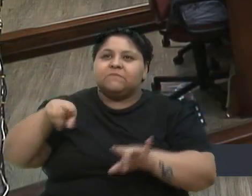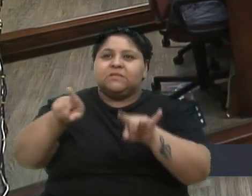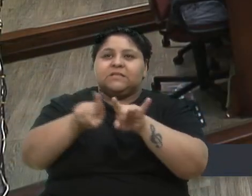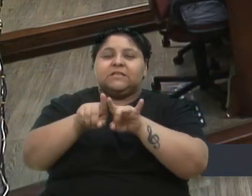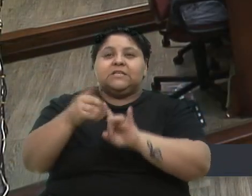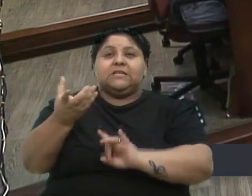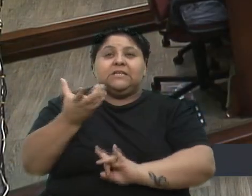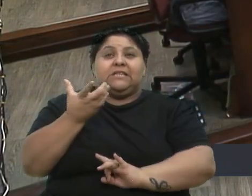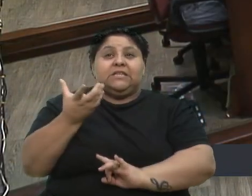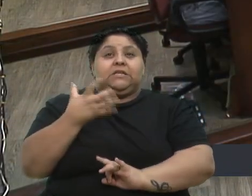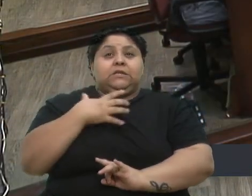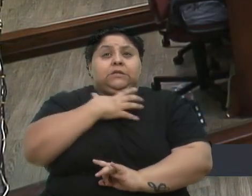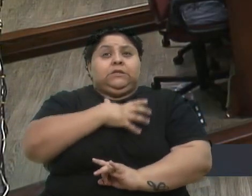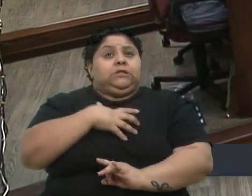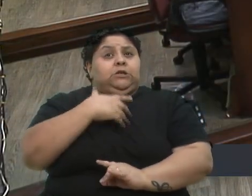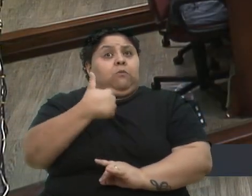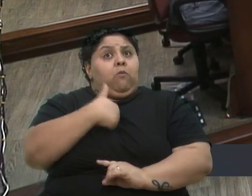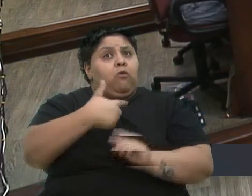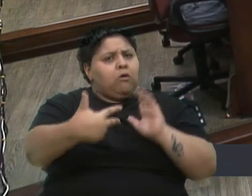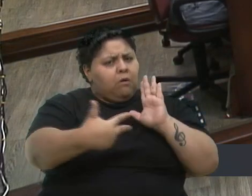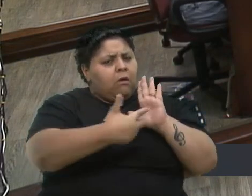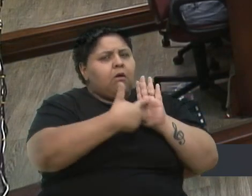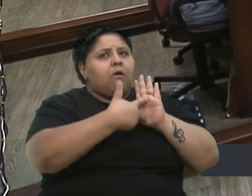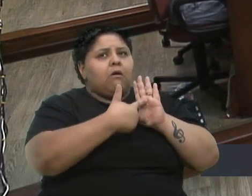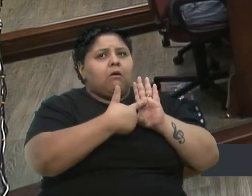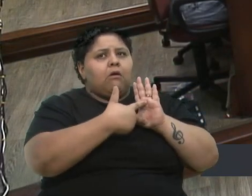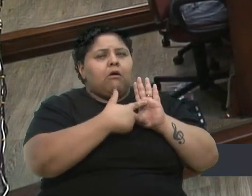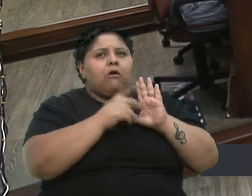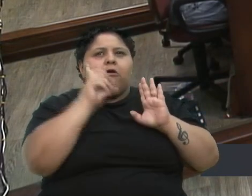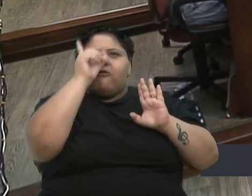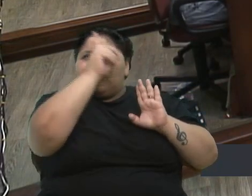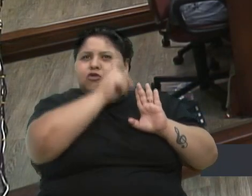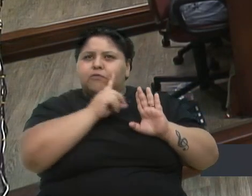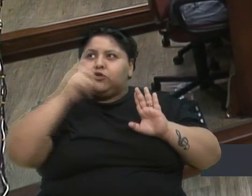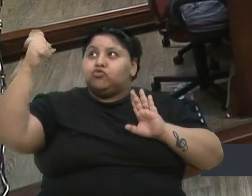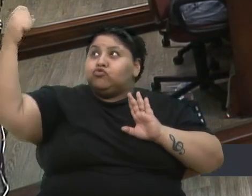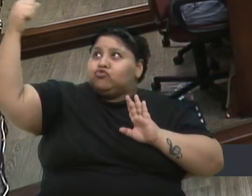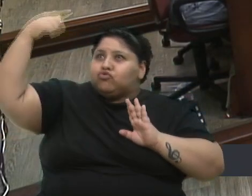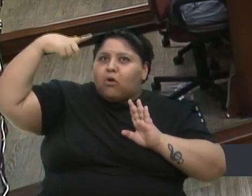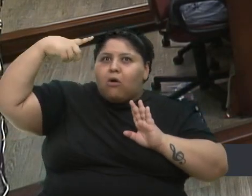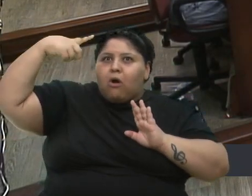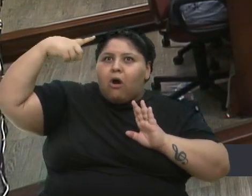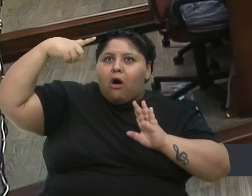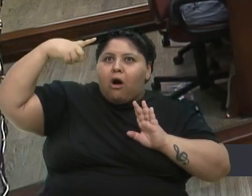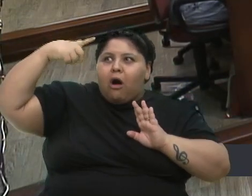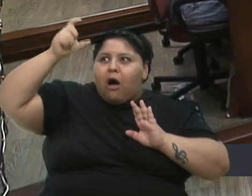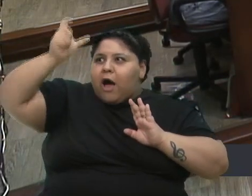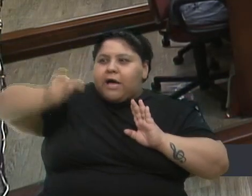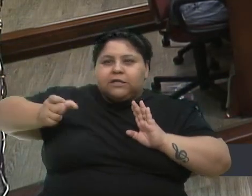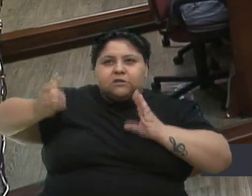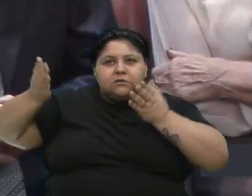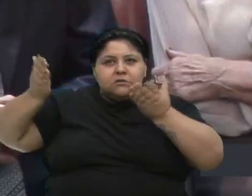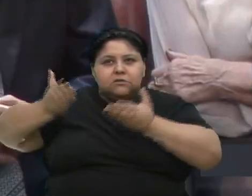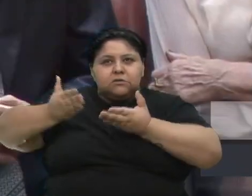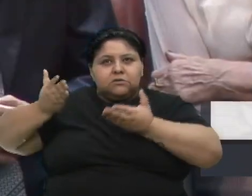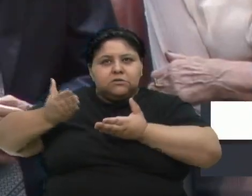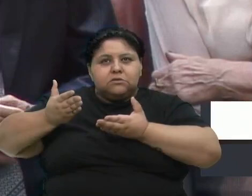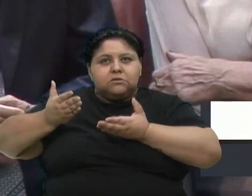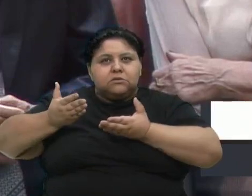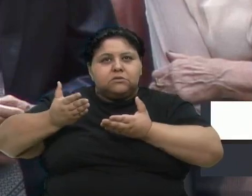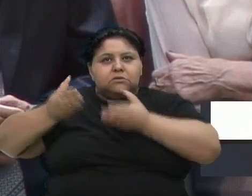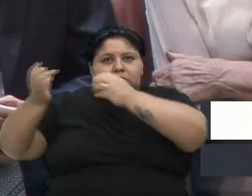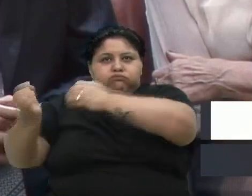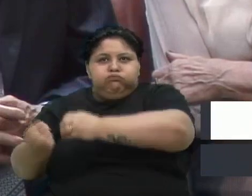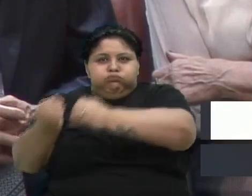que me chamou muita atenção foi no domingo, quando o sol veio no domingo, o pessoal já estava todos colocando para fora